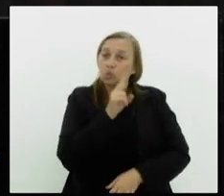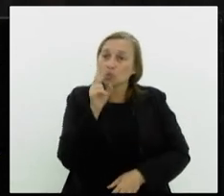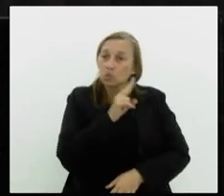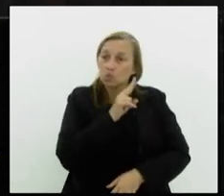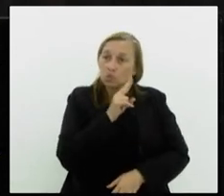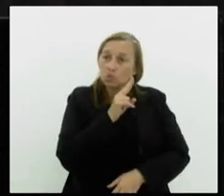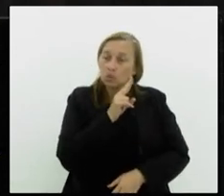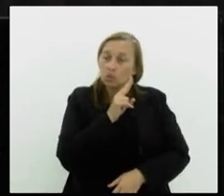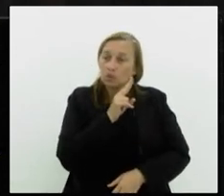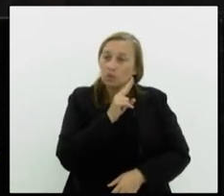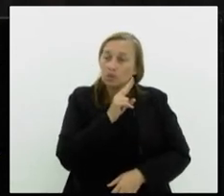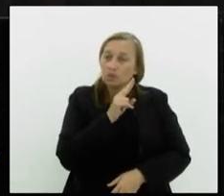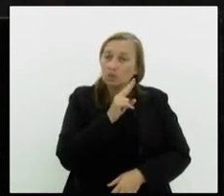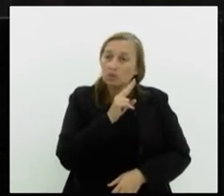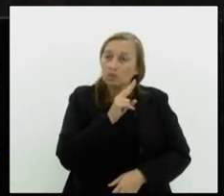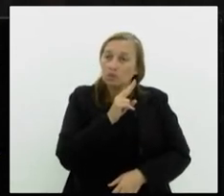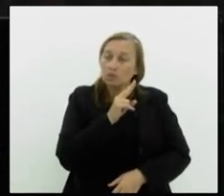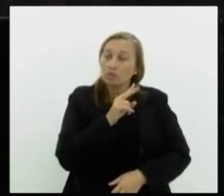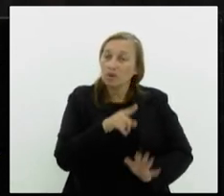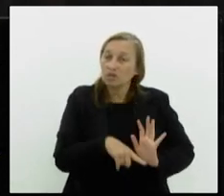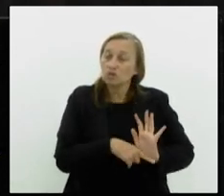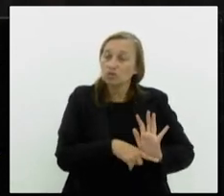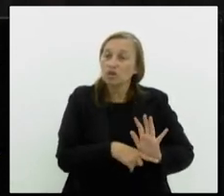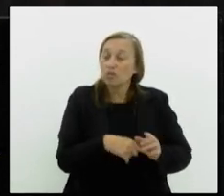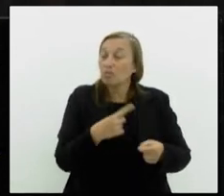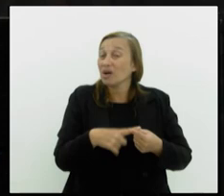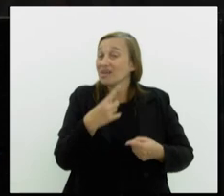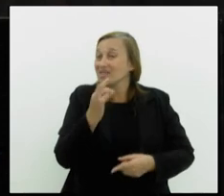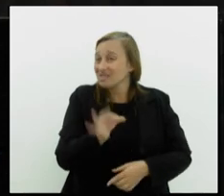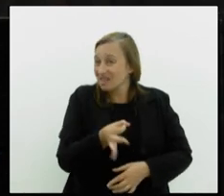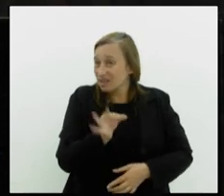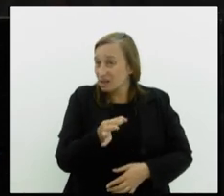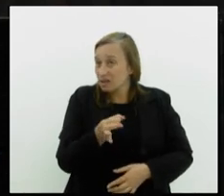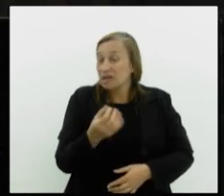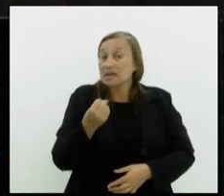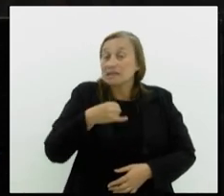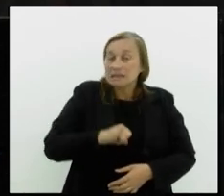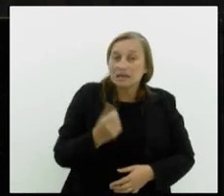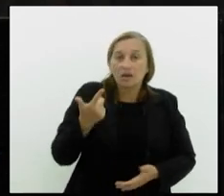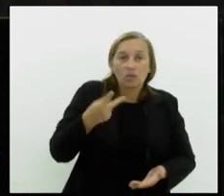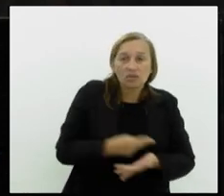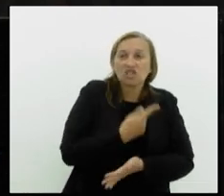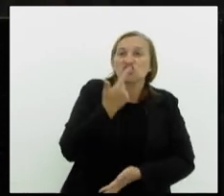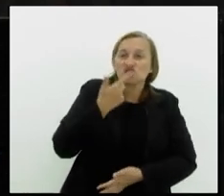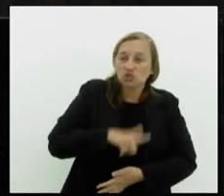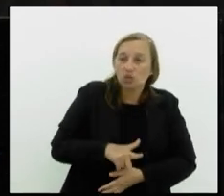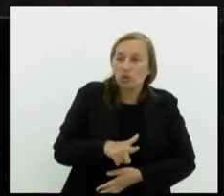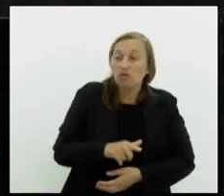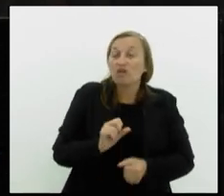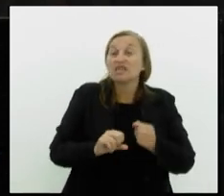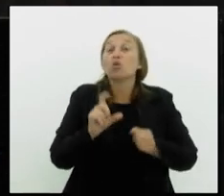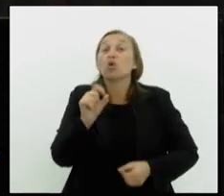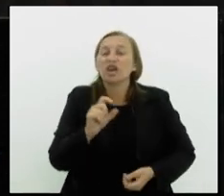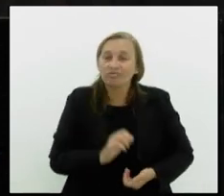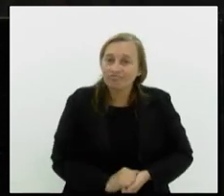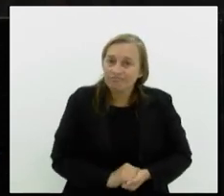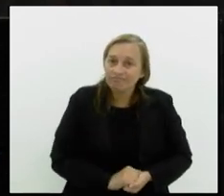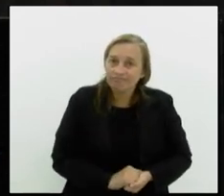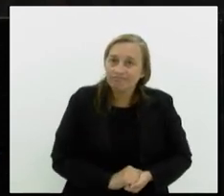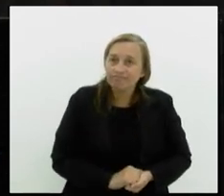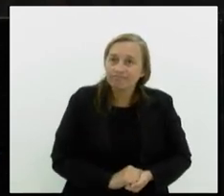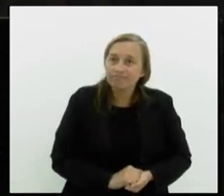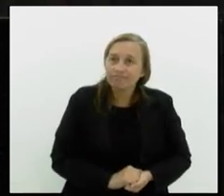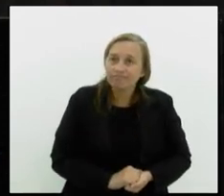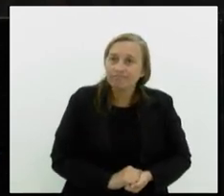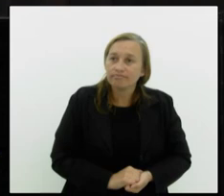de contingenciamento. Né? Exatamente. Se vier a repetir, o que, que se faz?